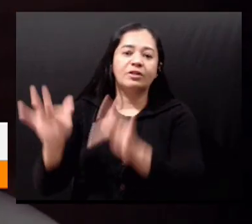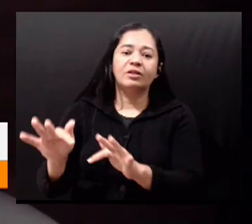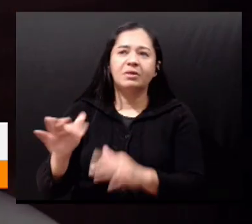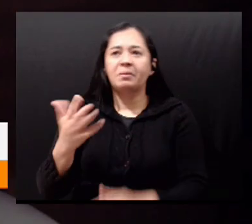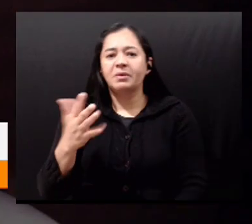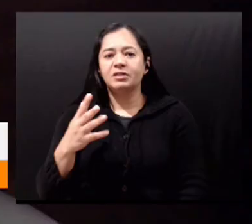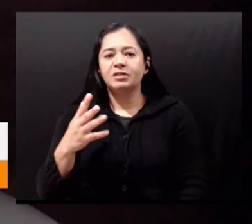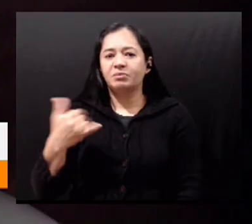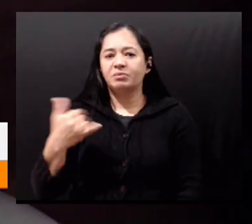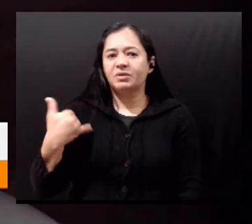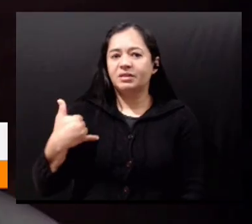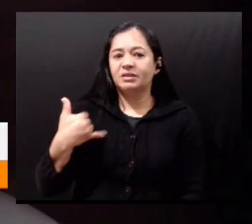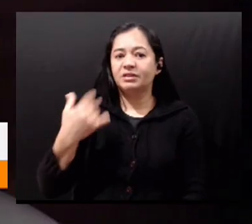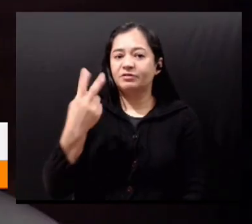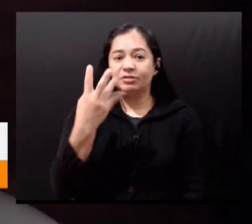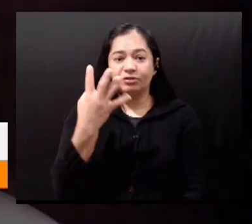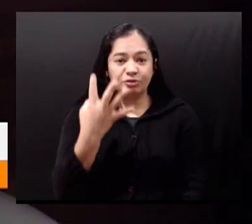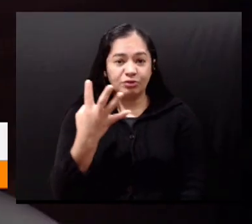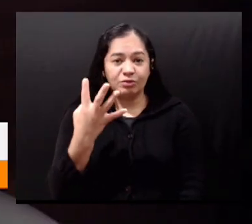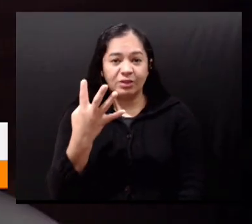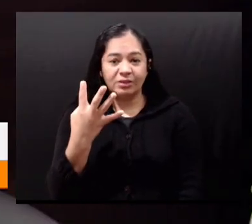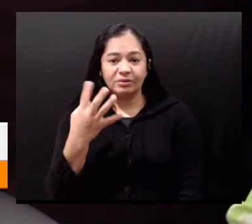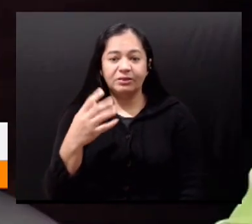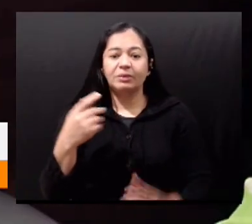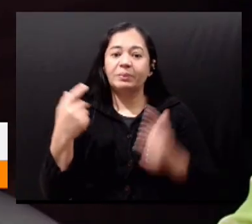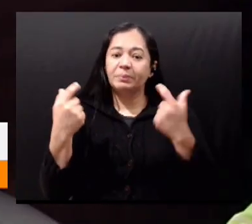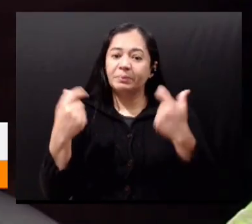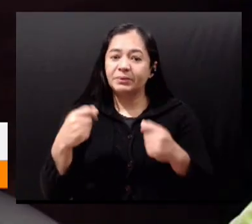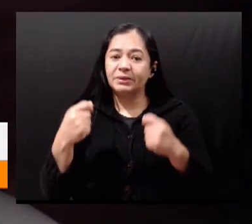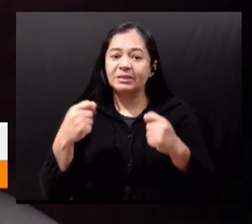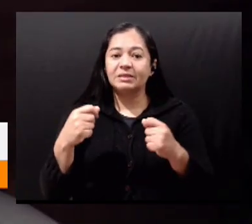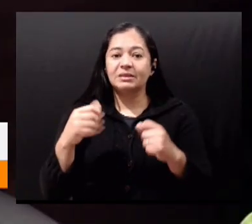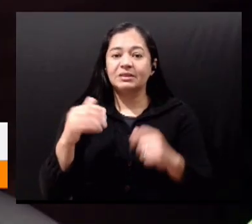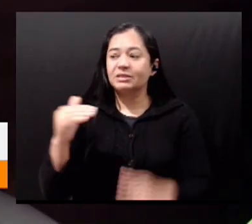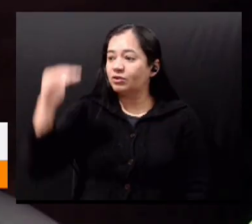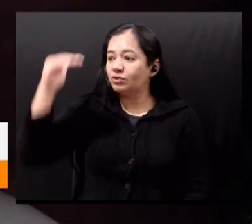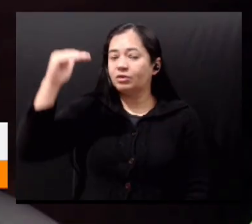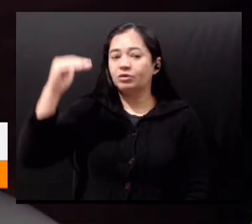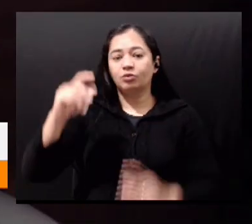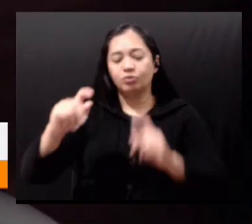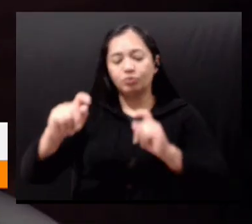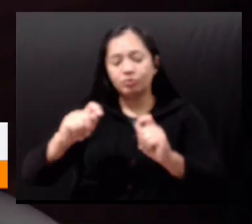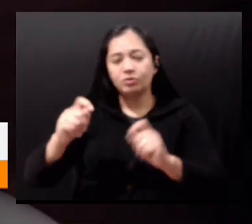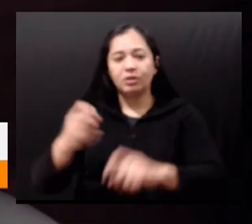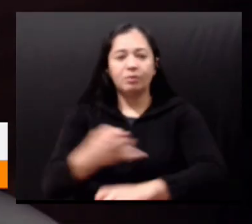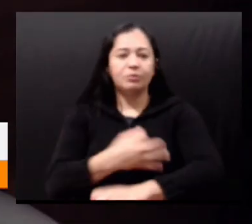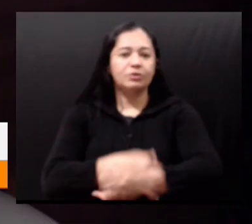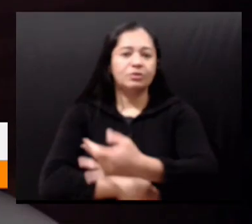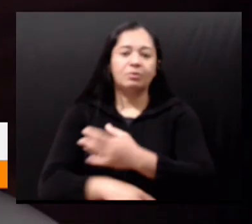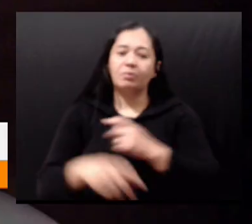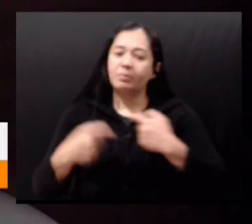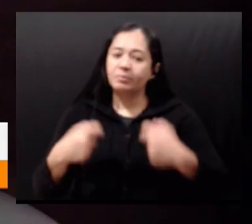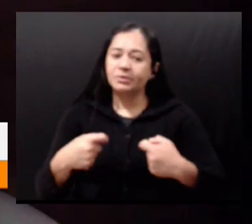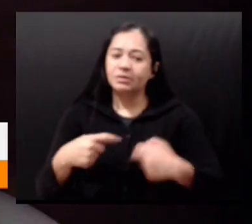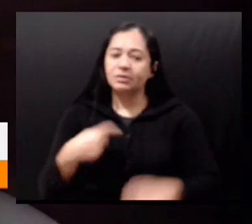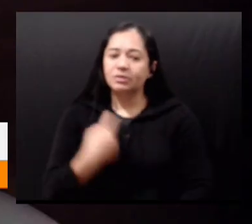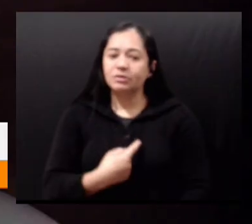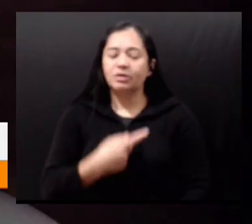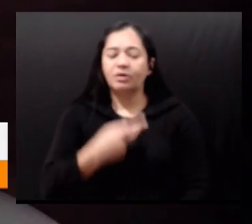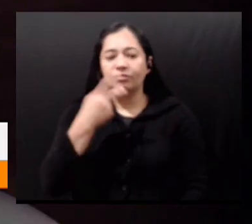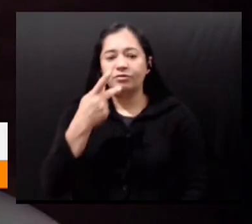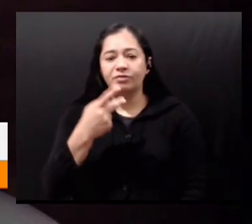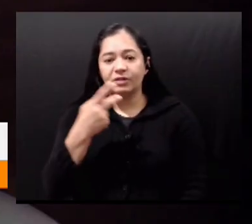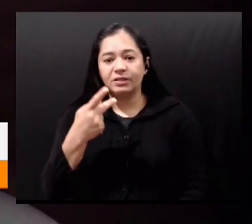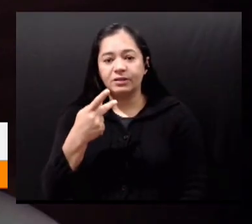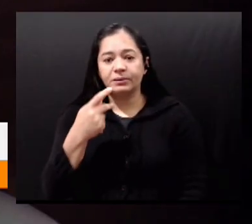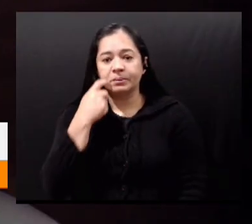anos. Então, ele precisa do adulto para se regular emocionalmente. Uhum. Então, quando a gente fala da